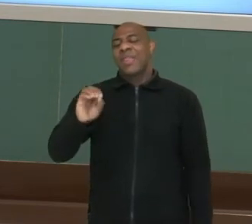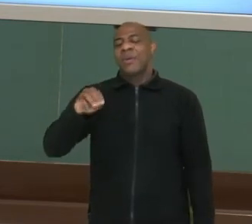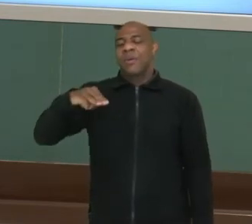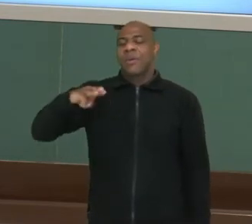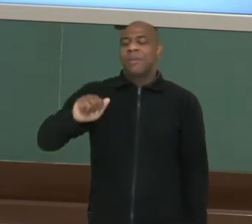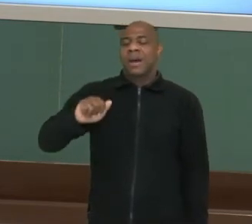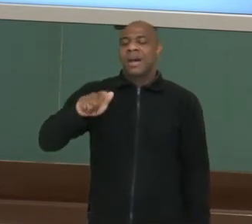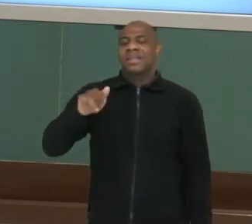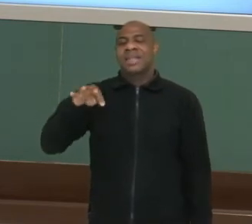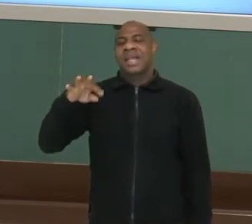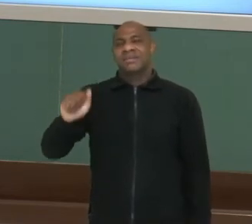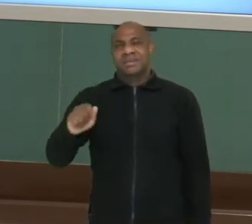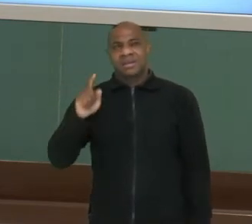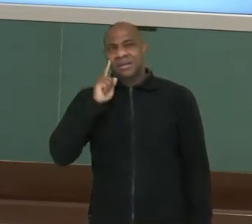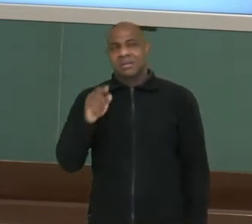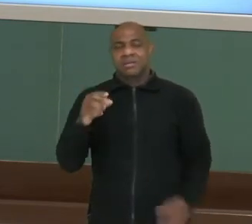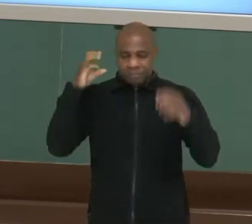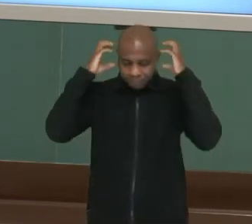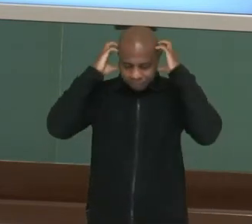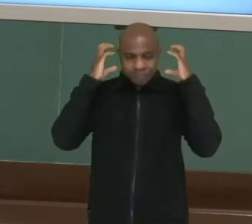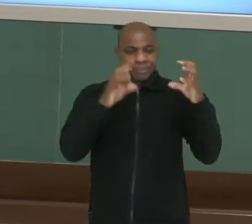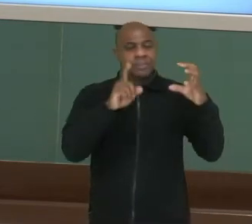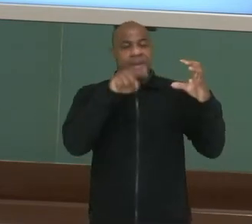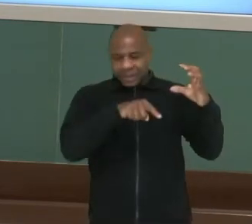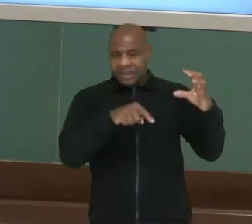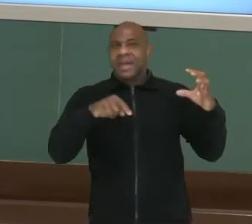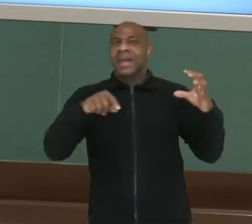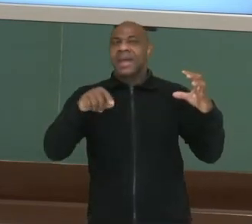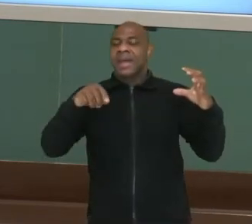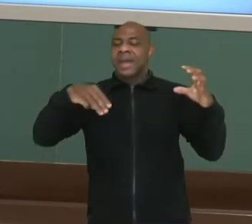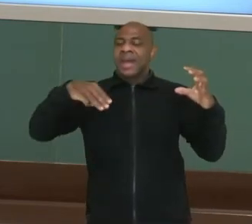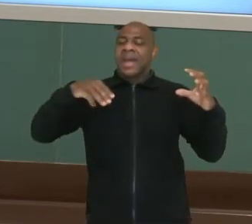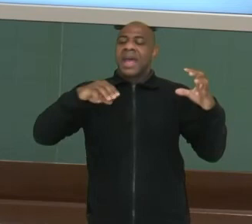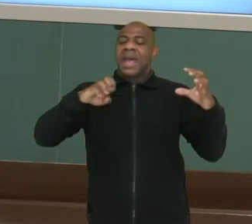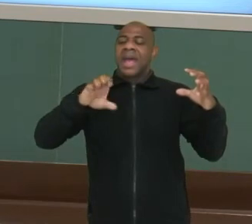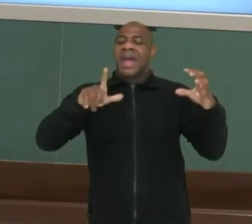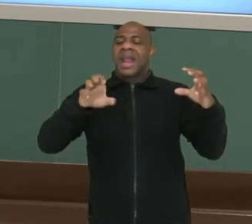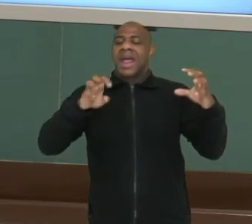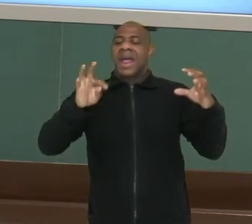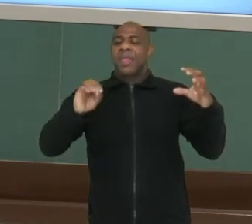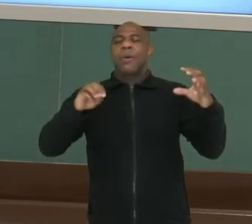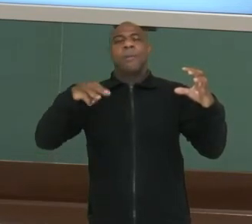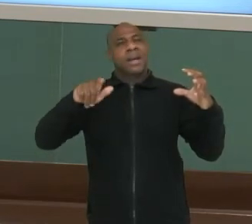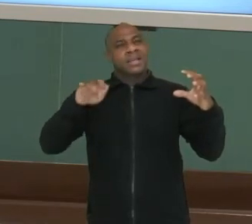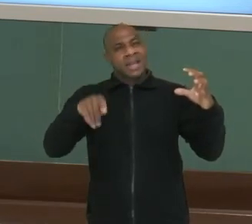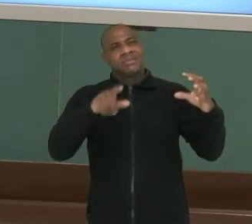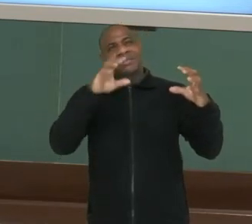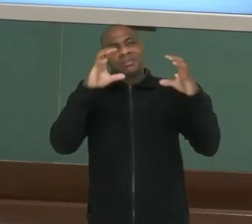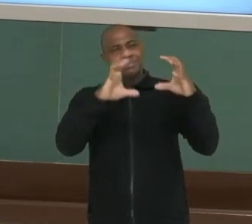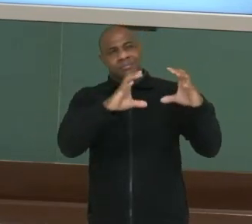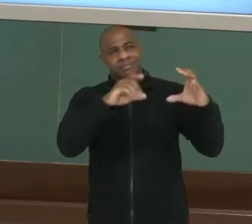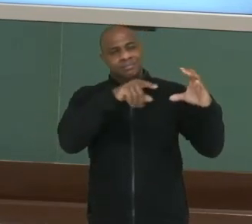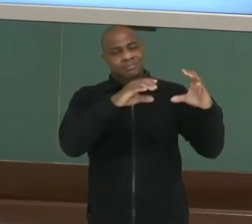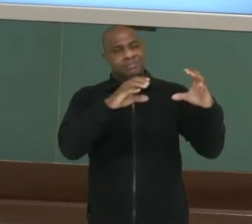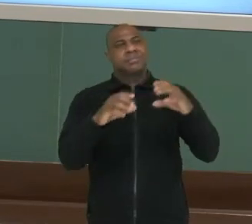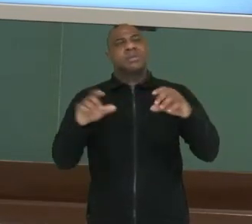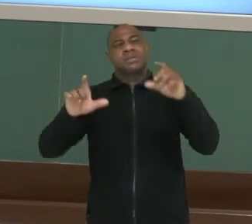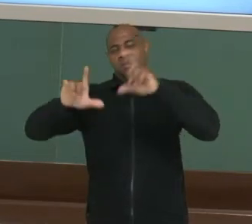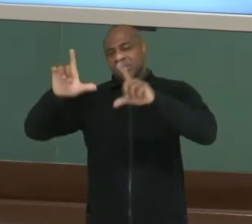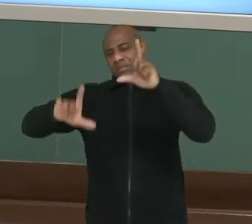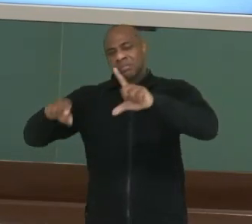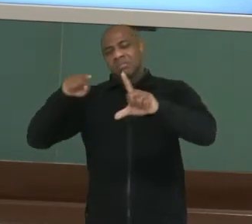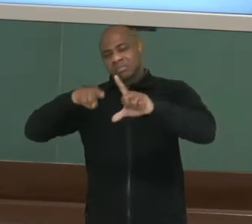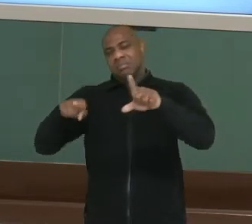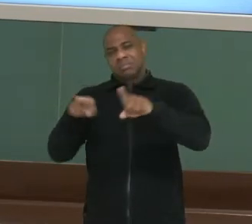onda de rádio, uma onda eletromagnética. Um sinal de TV é uma onda eletromagnética. Pessoal, uma onda de rádio